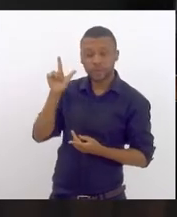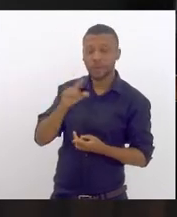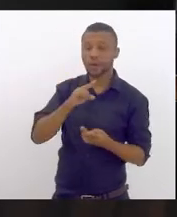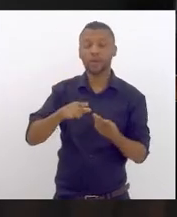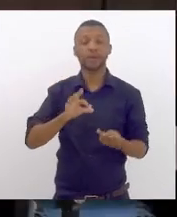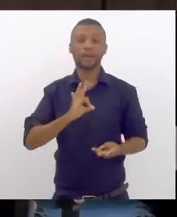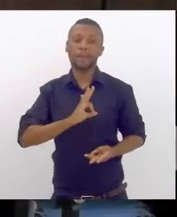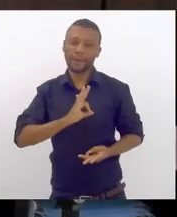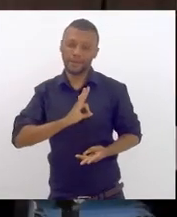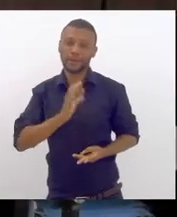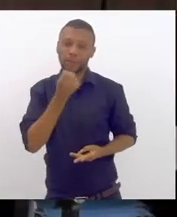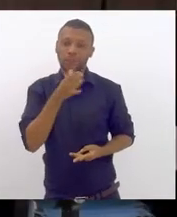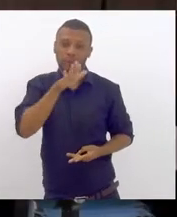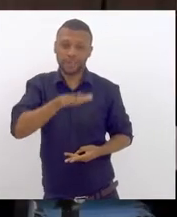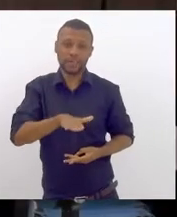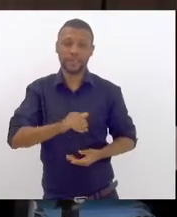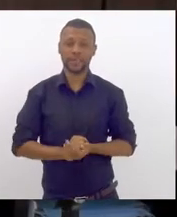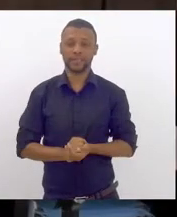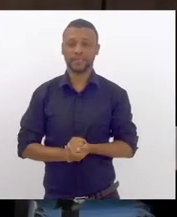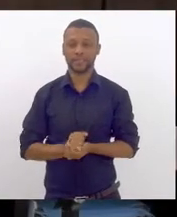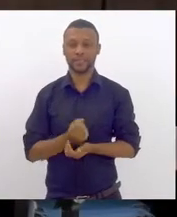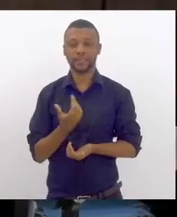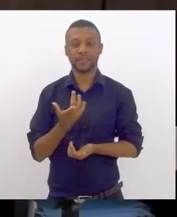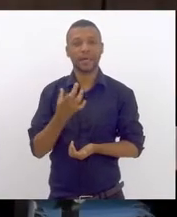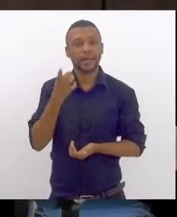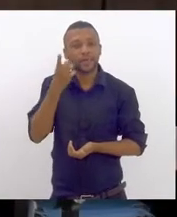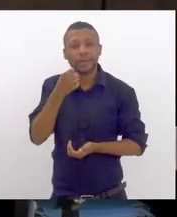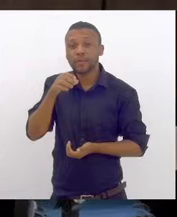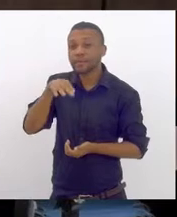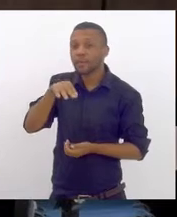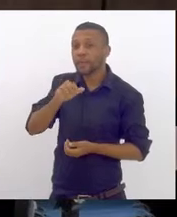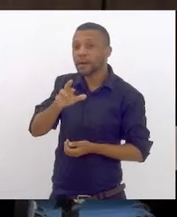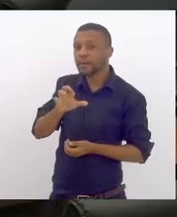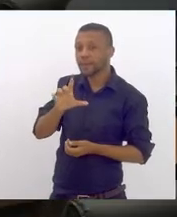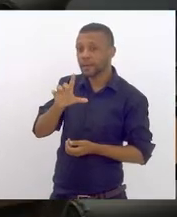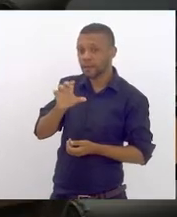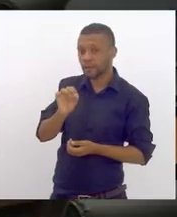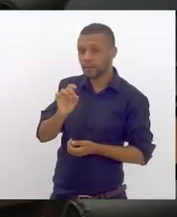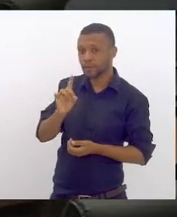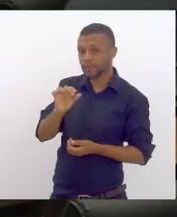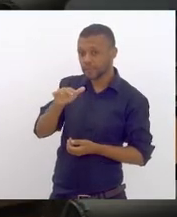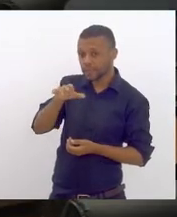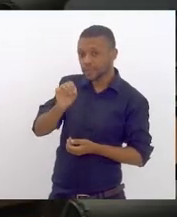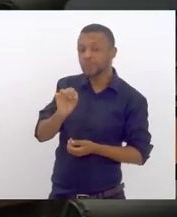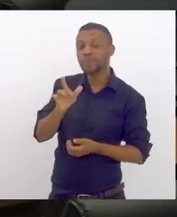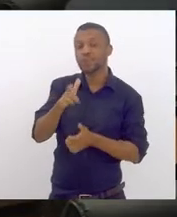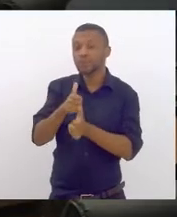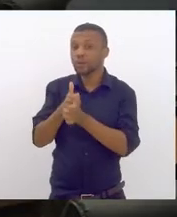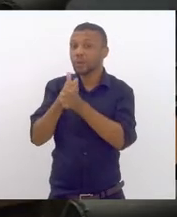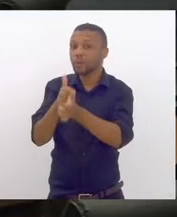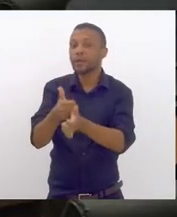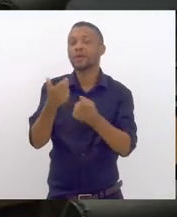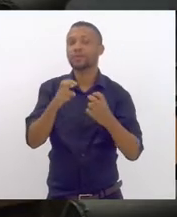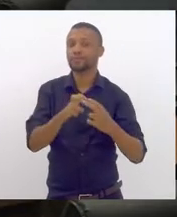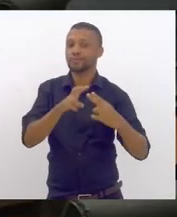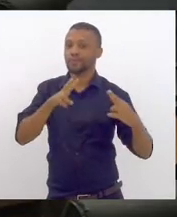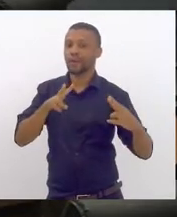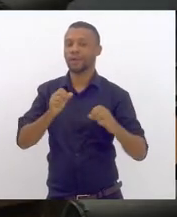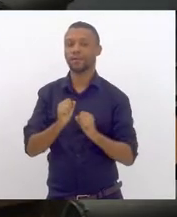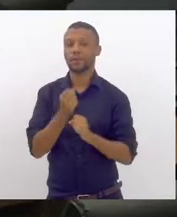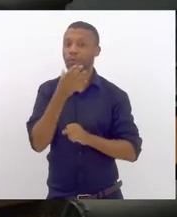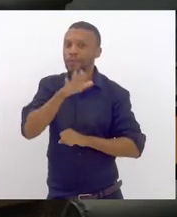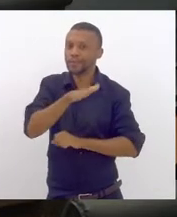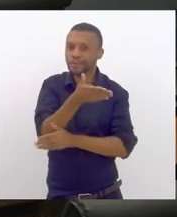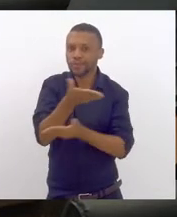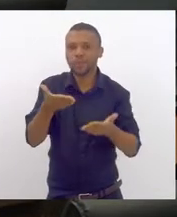deputada Marta Rocha, deputado Marcelo Dino, que está online, servidores e servidoras